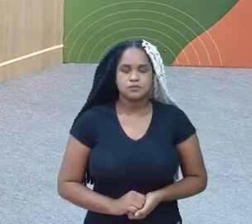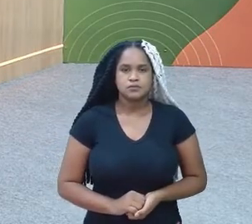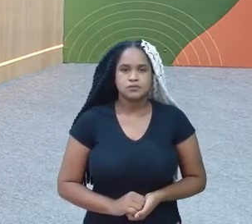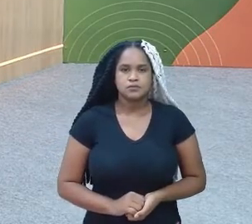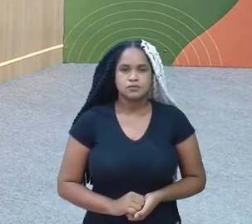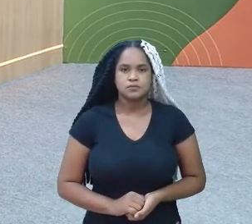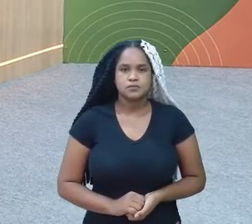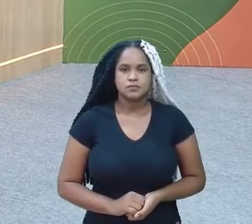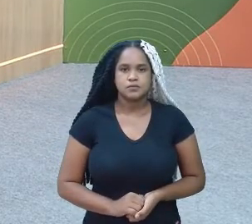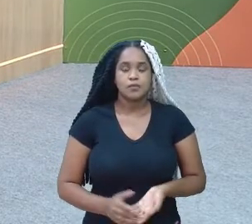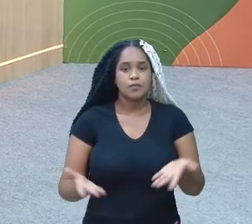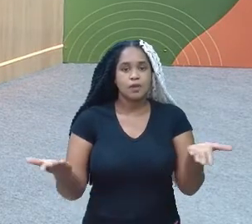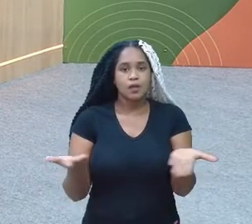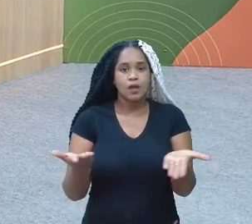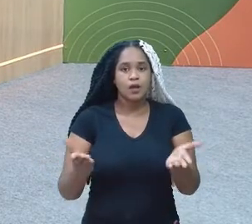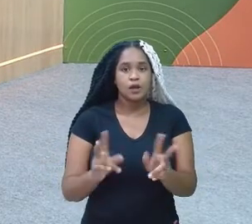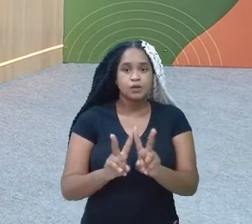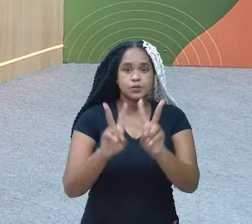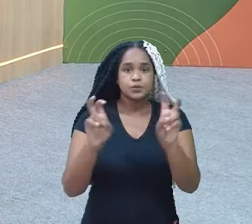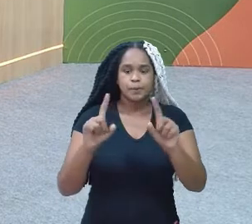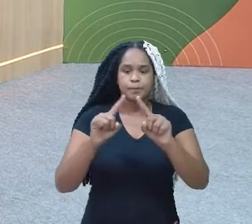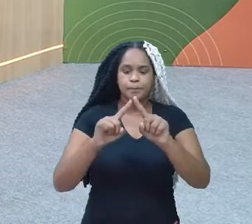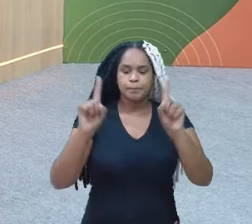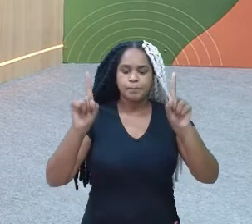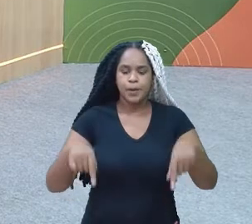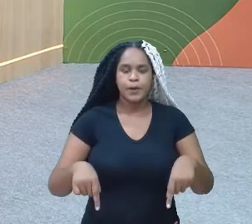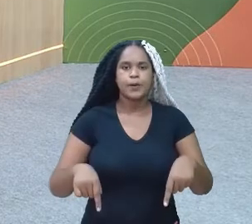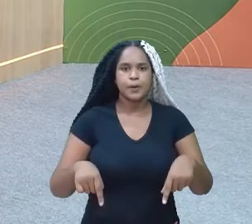Vamos falar agora sobre o projeto